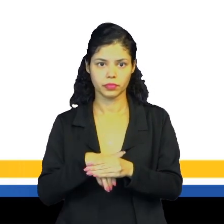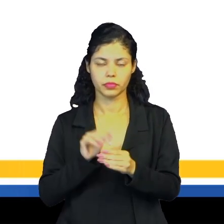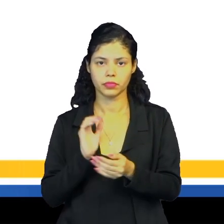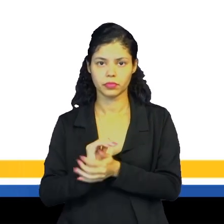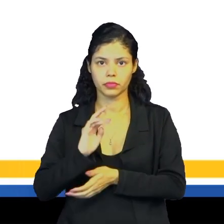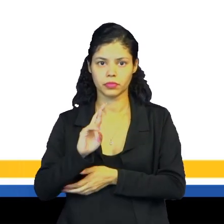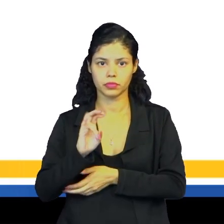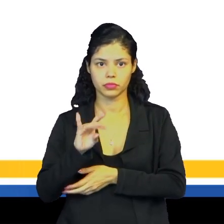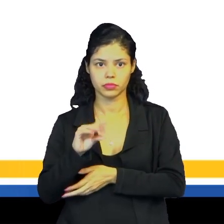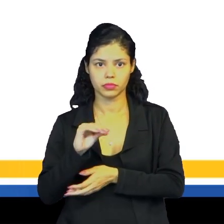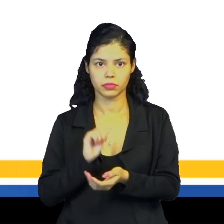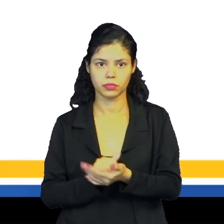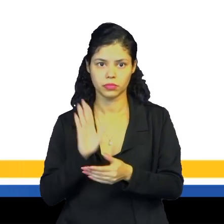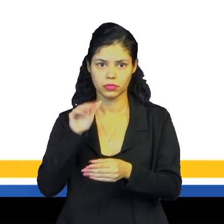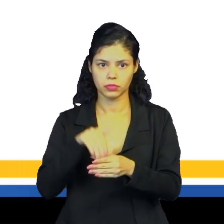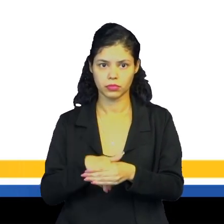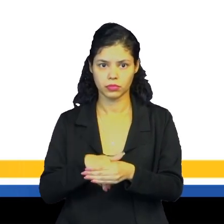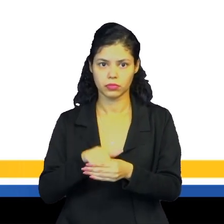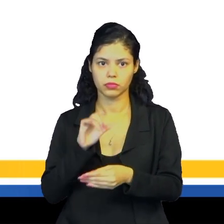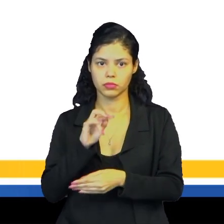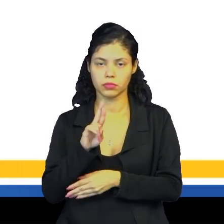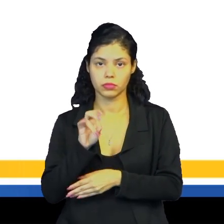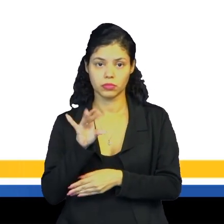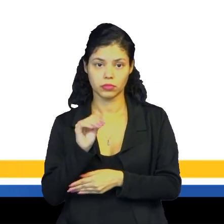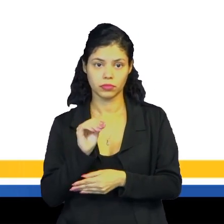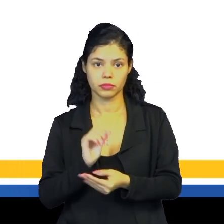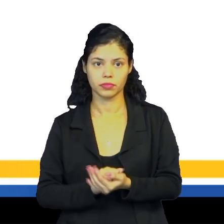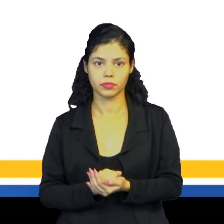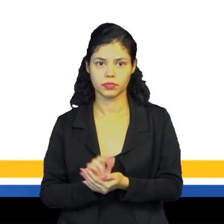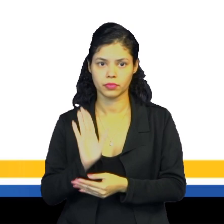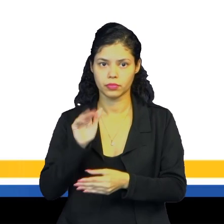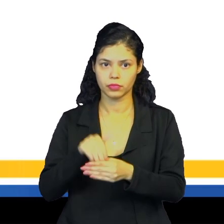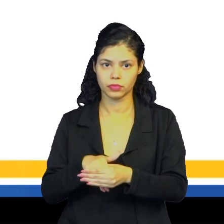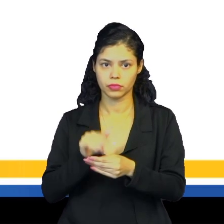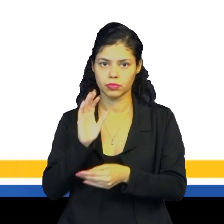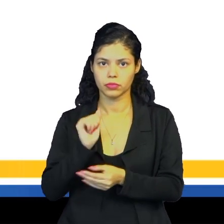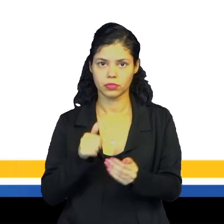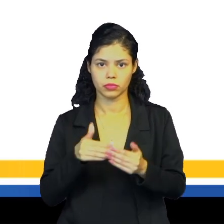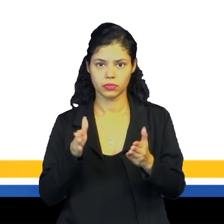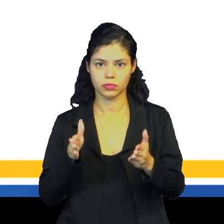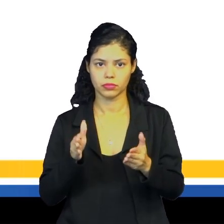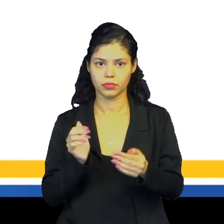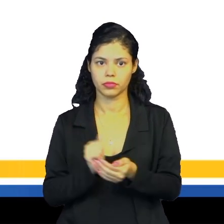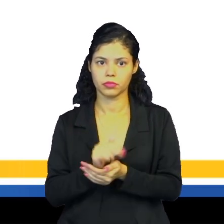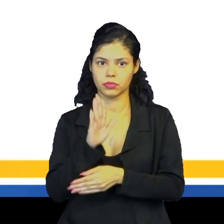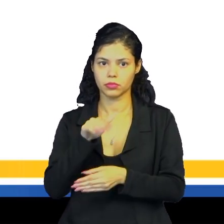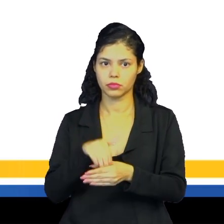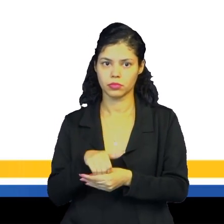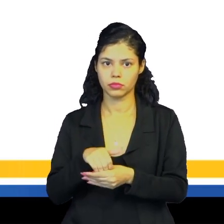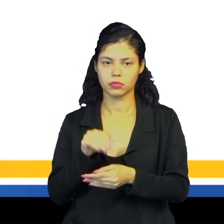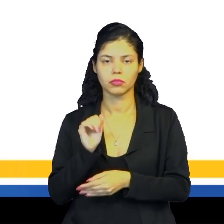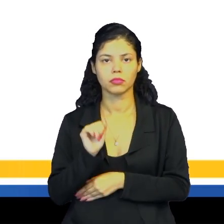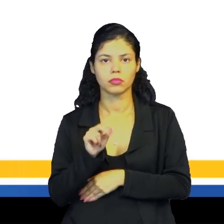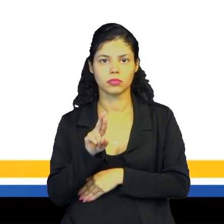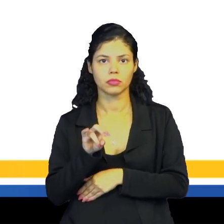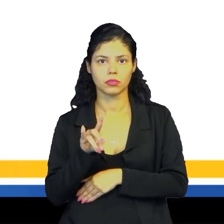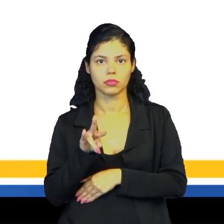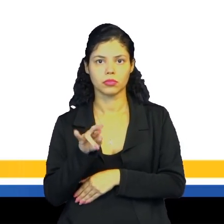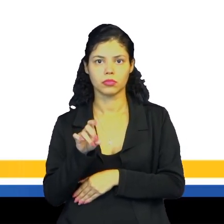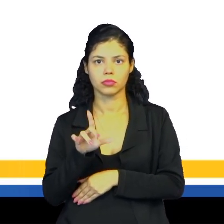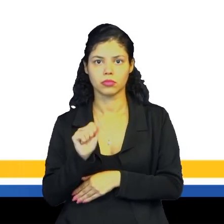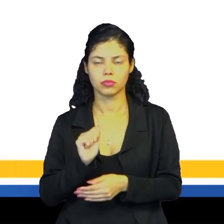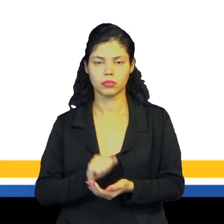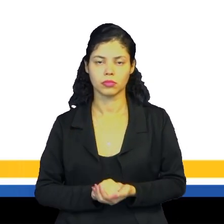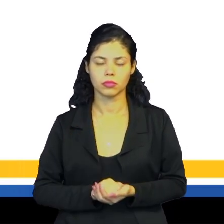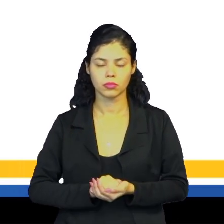de cabresto. Letra C, voto censitário. Letra D, voto aberto. Ou letra E,